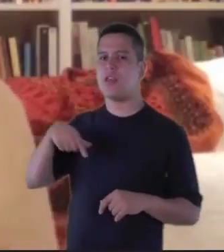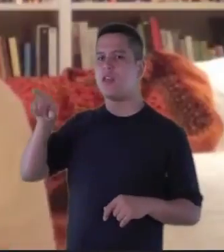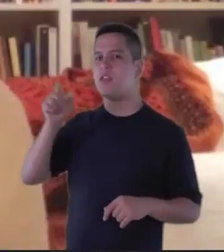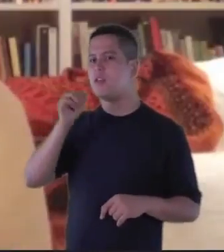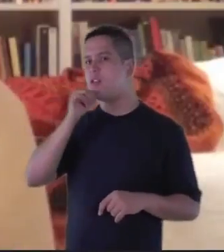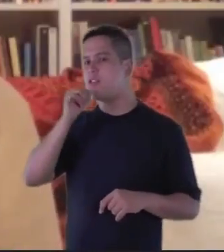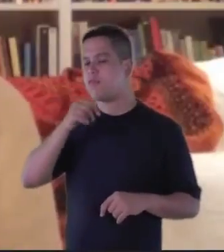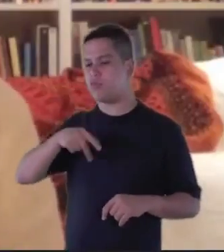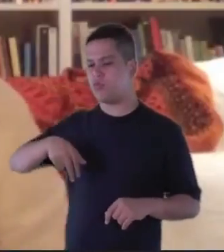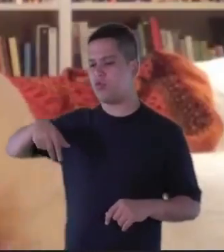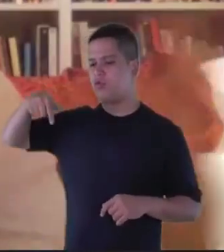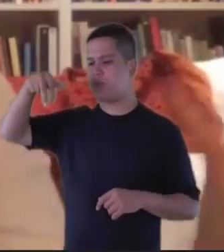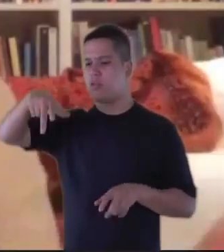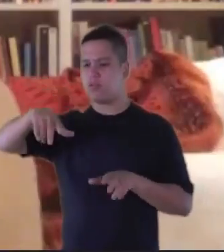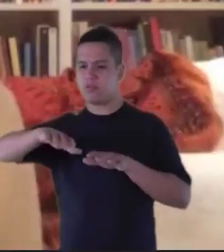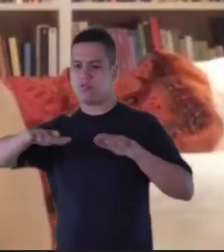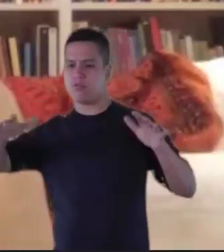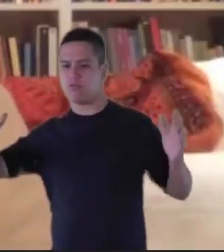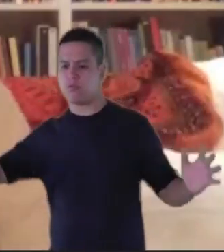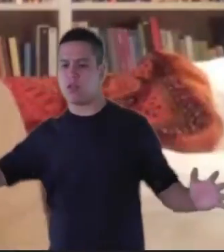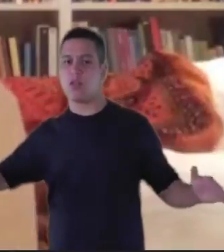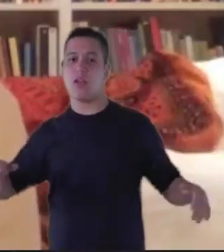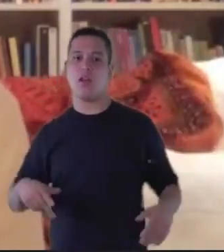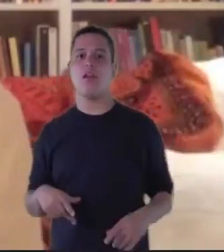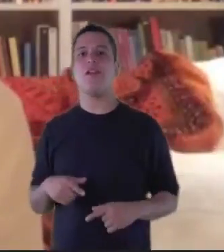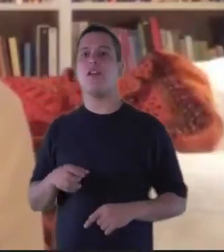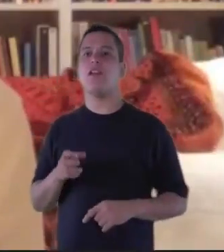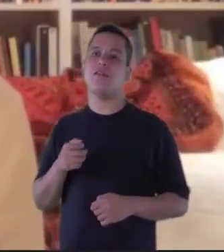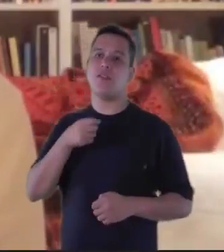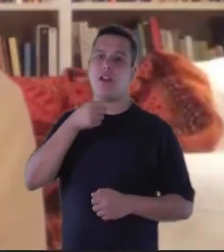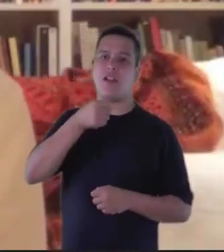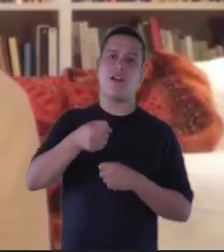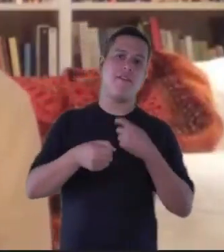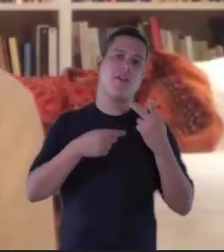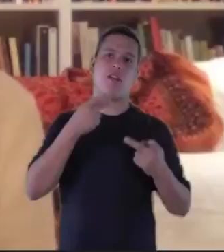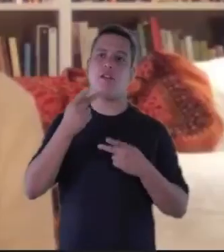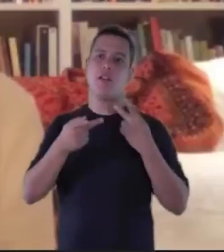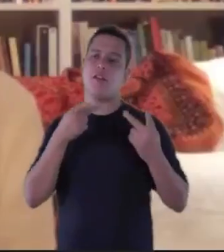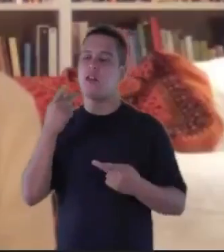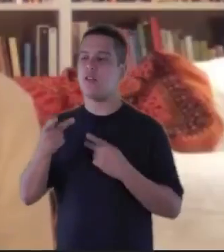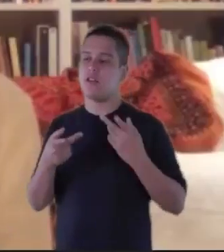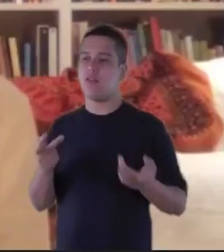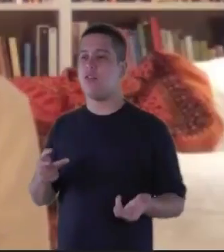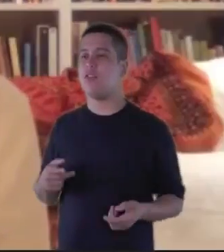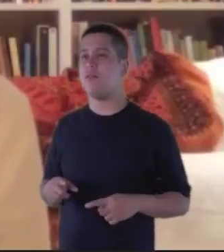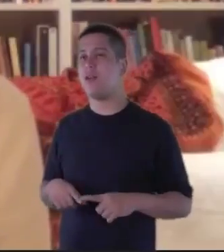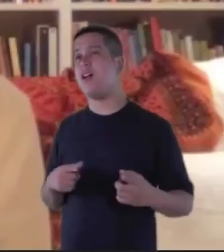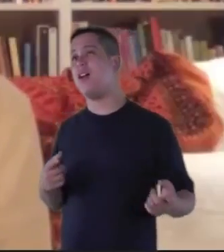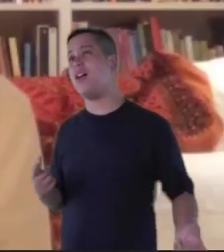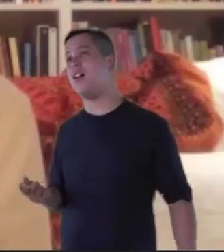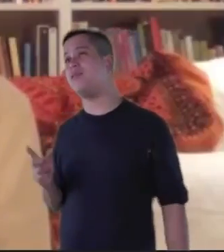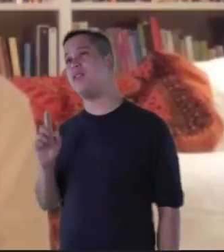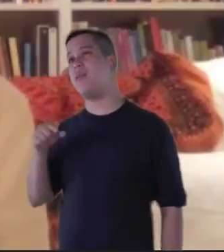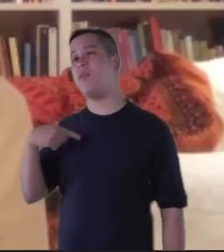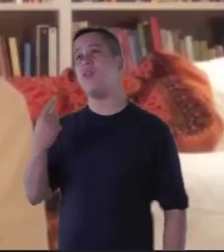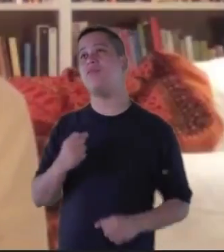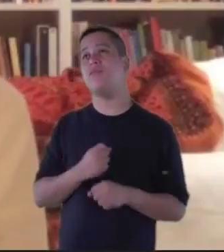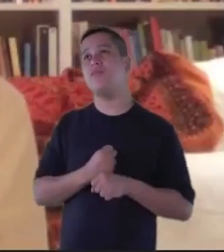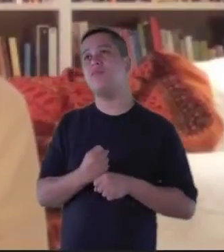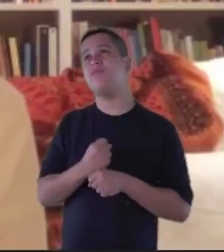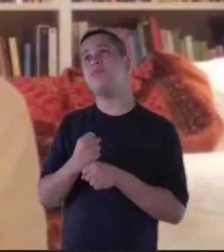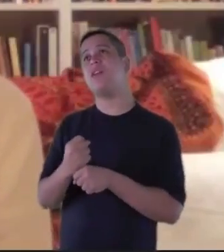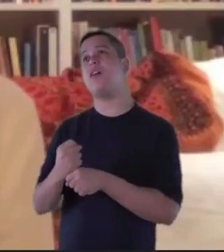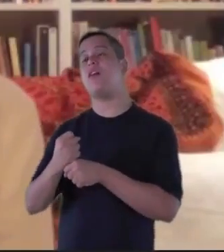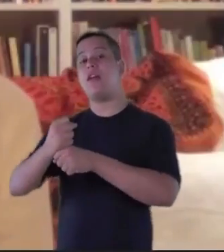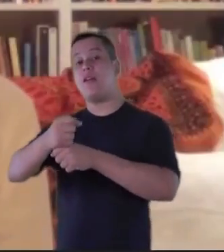falar aquelas coisas, e de levar aquelas belezas para as pessoas. Mas depois, com o passar dos anos, eu fui me dando conta de